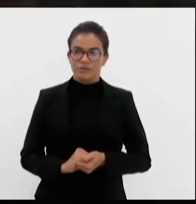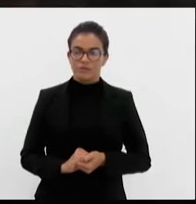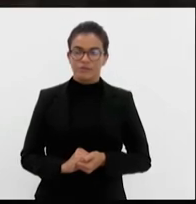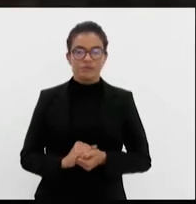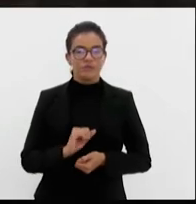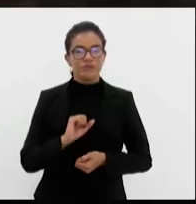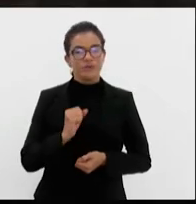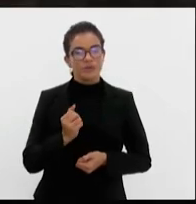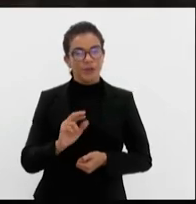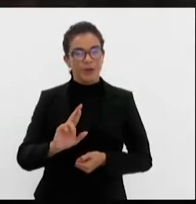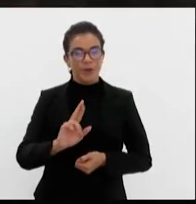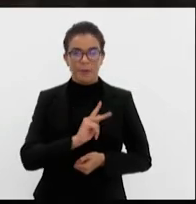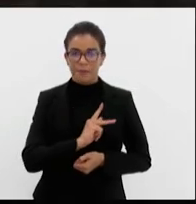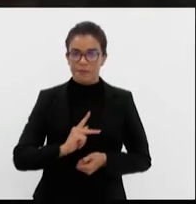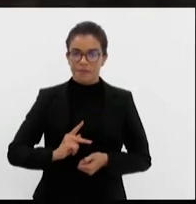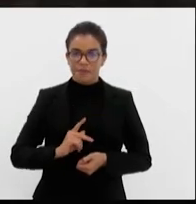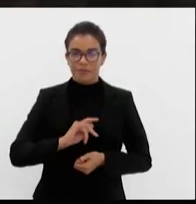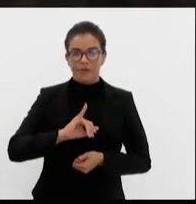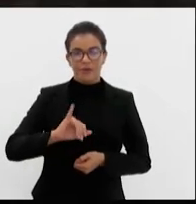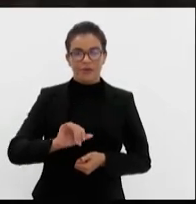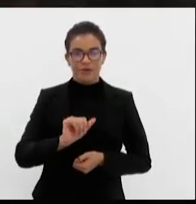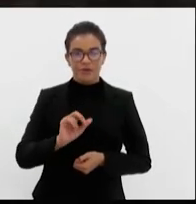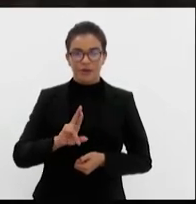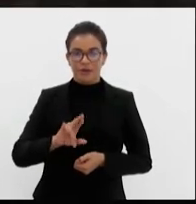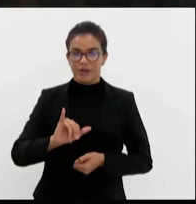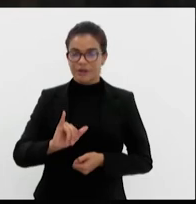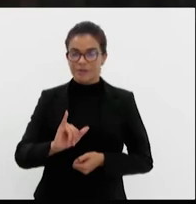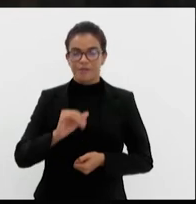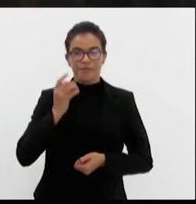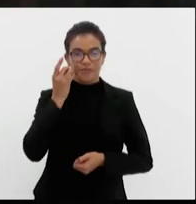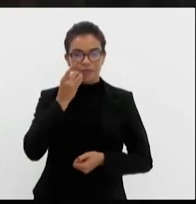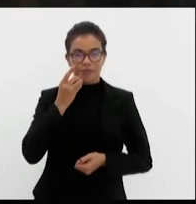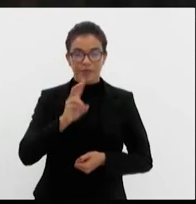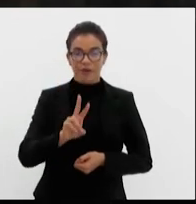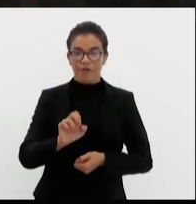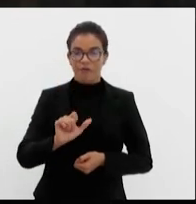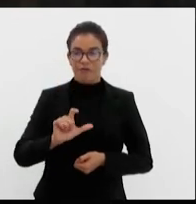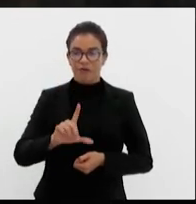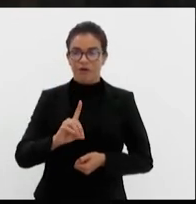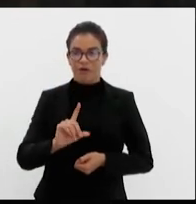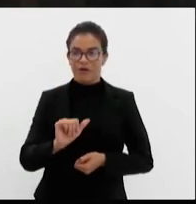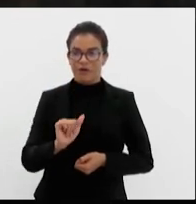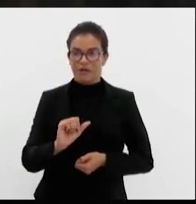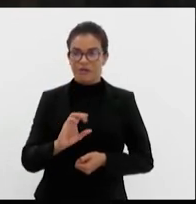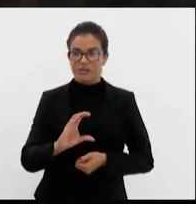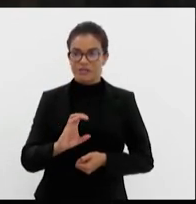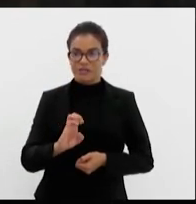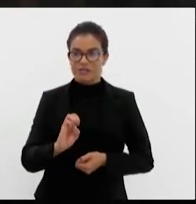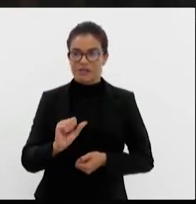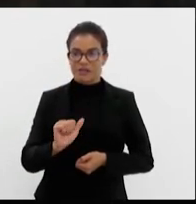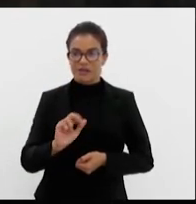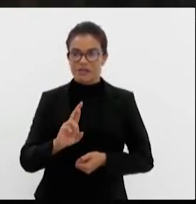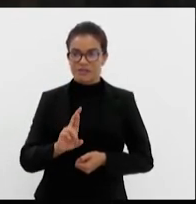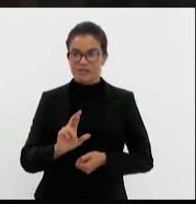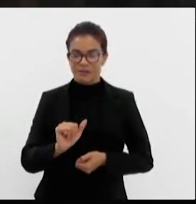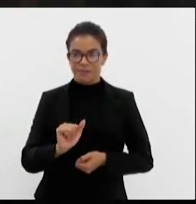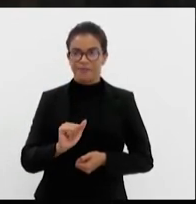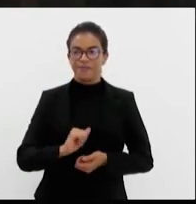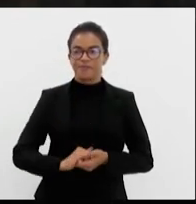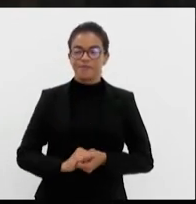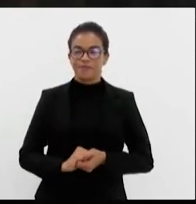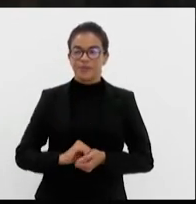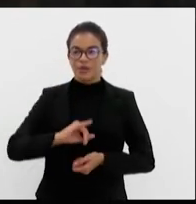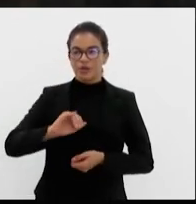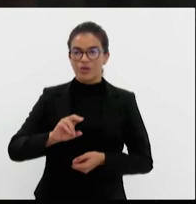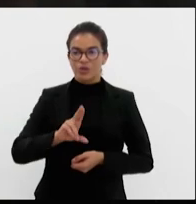Senhor presidente, deputado Jari, senhor deputado Valdaceasa, senhor deputado